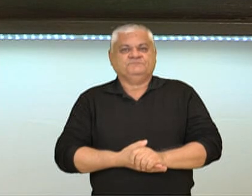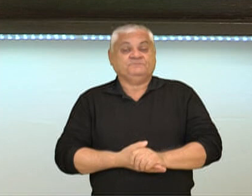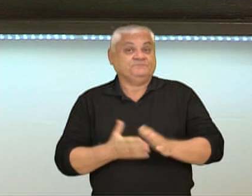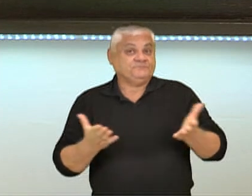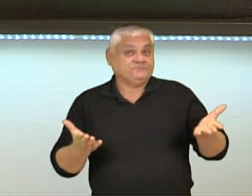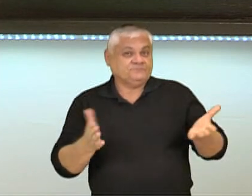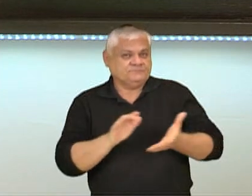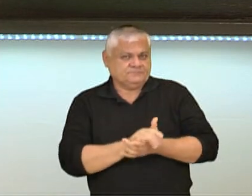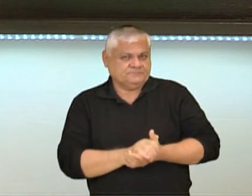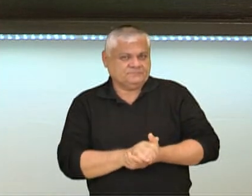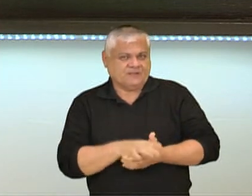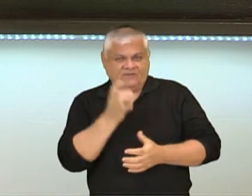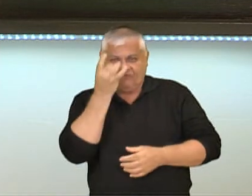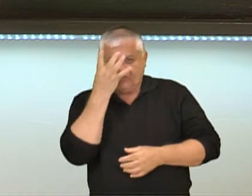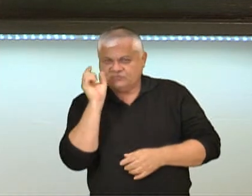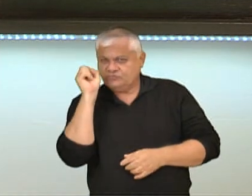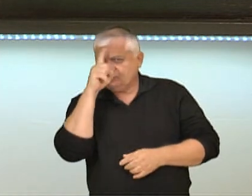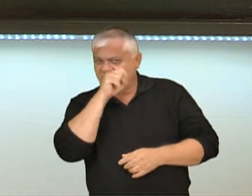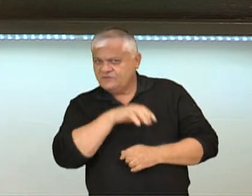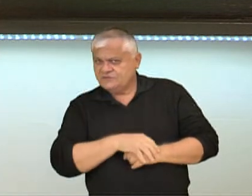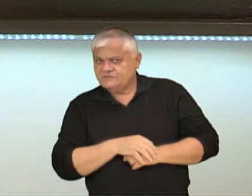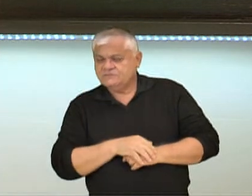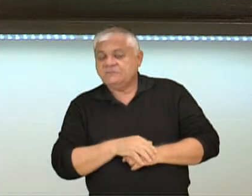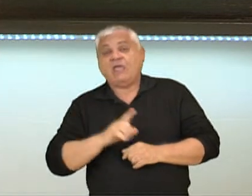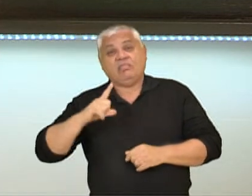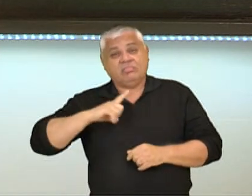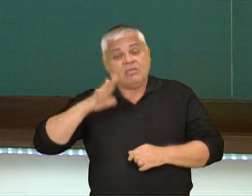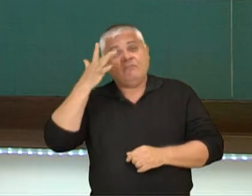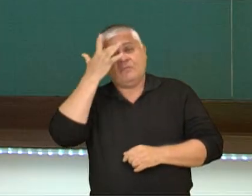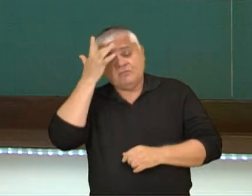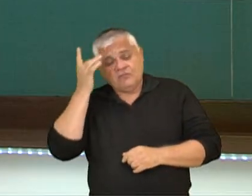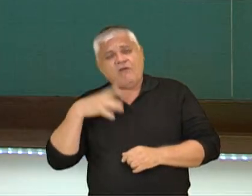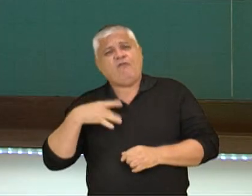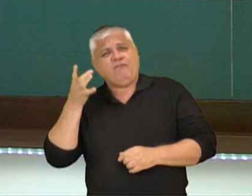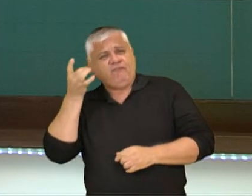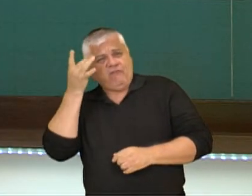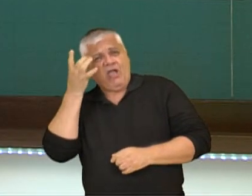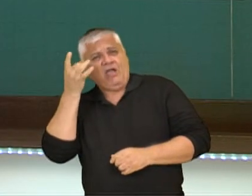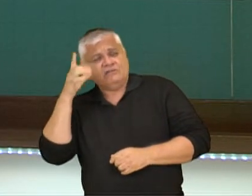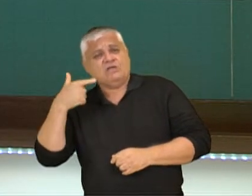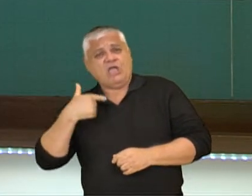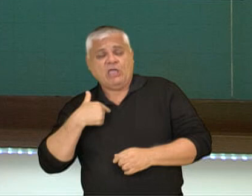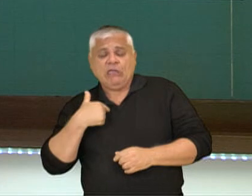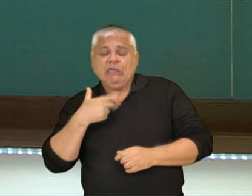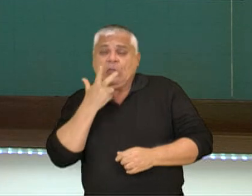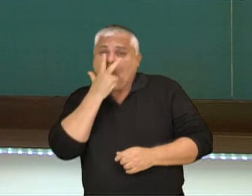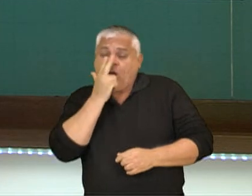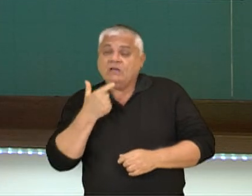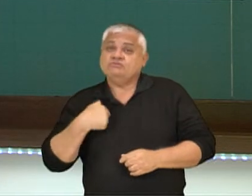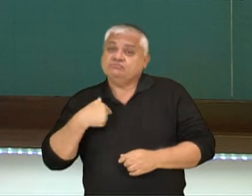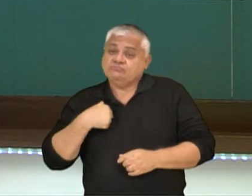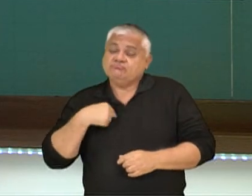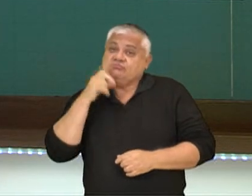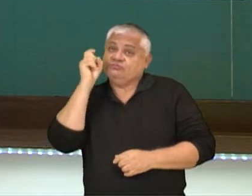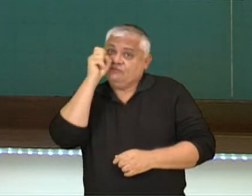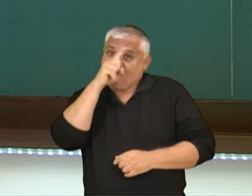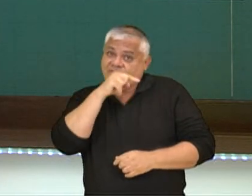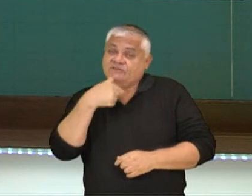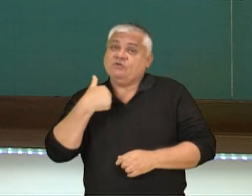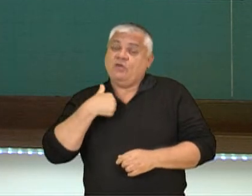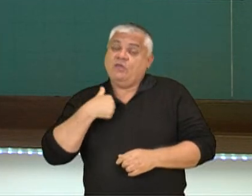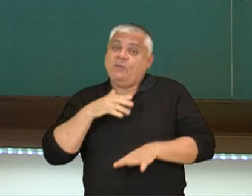E aí, fácil ou difícil? Tem gente que acha fácil, tem gente que acha difícil. Eu, particularmente, acho difícil. Eu sou mais pro